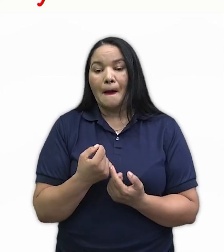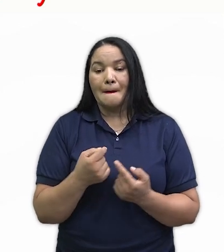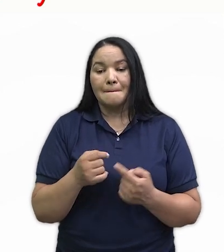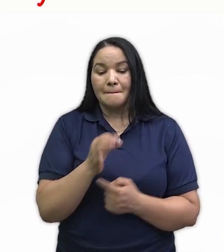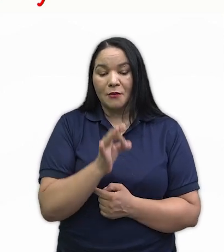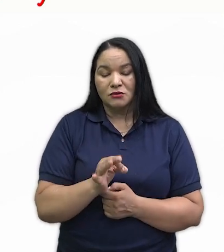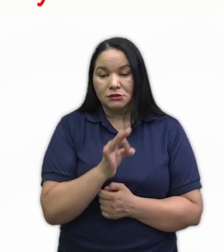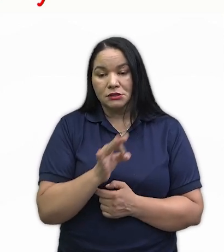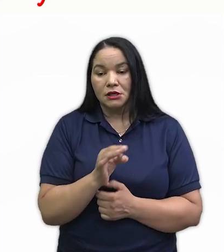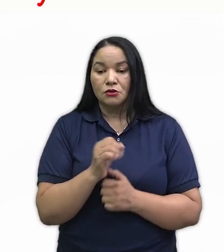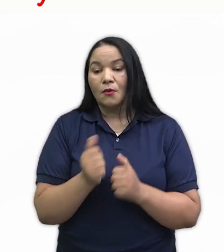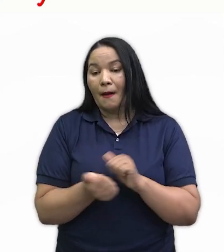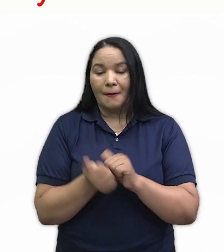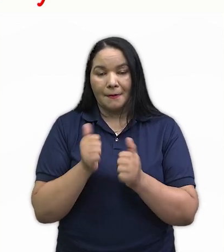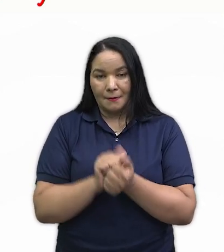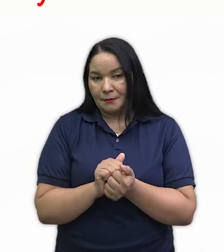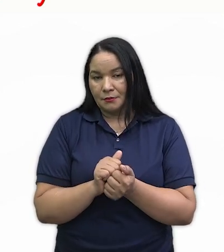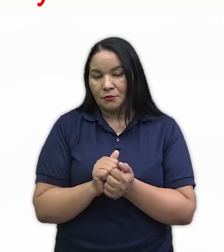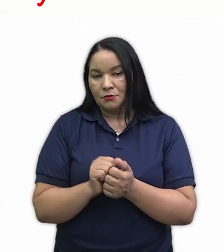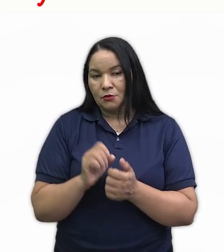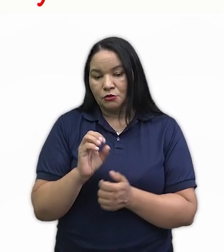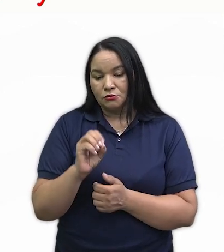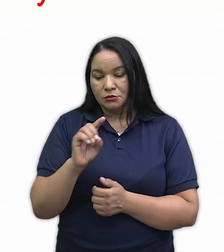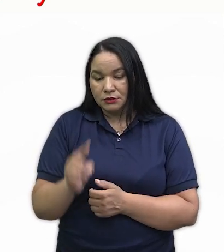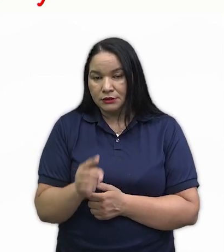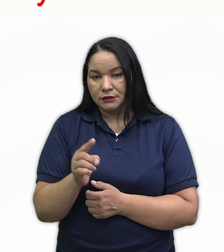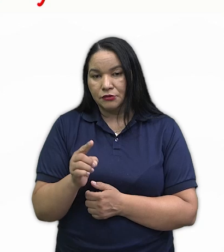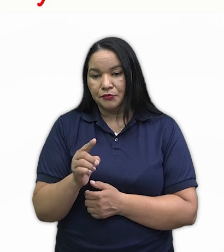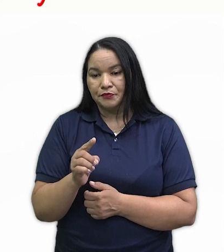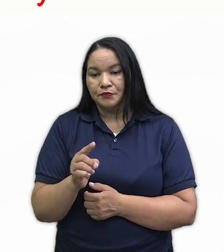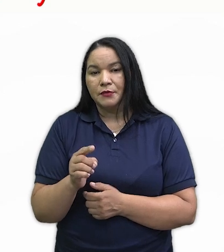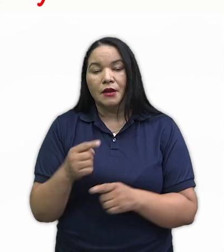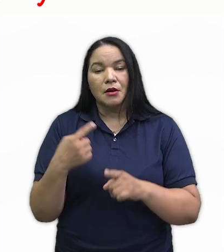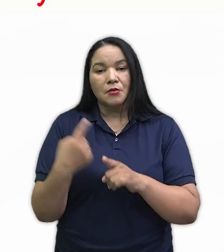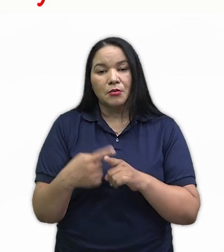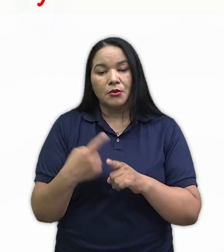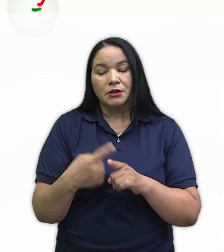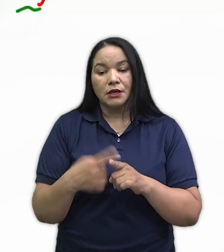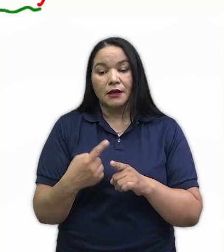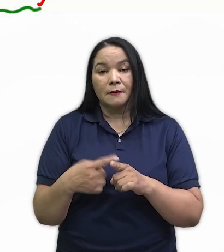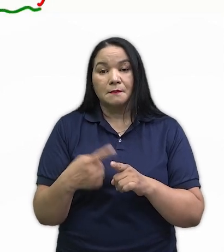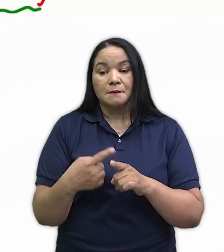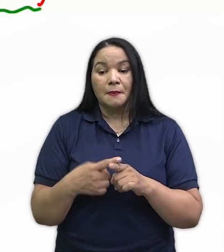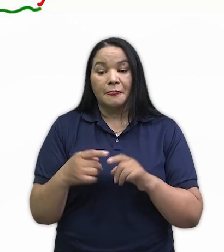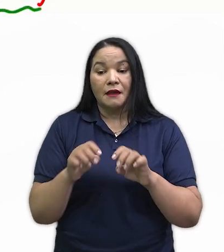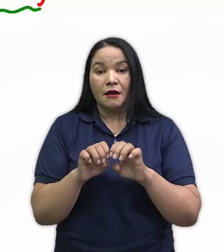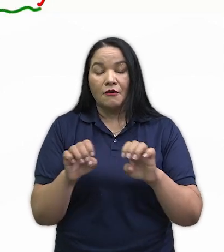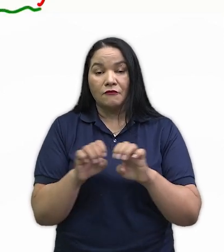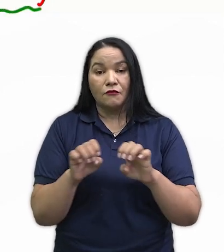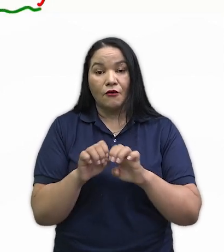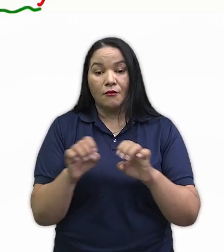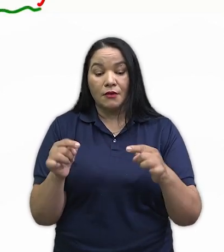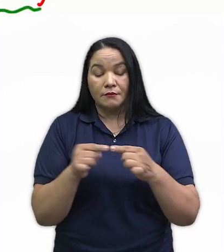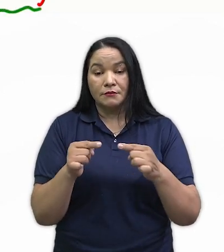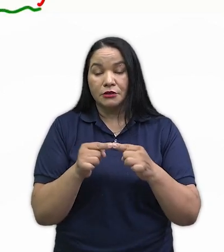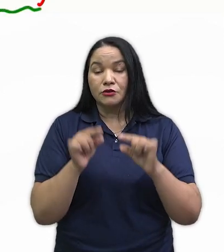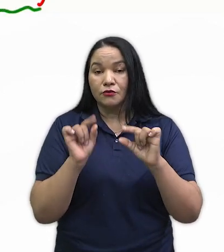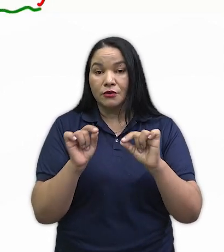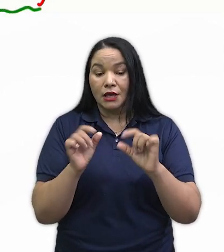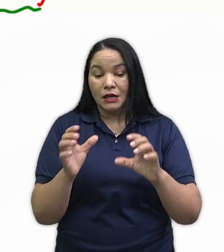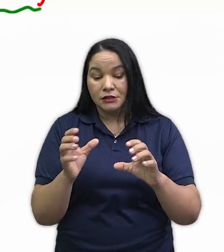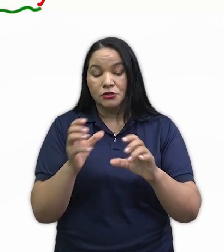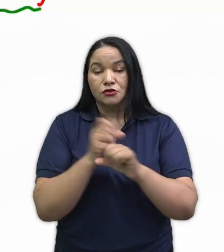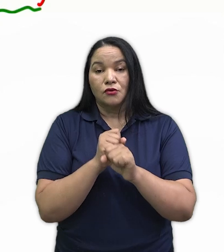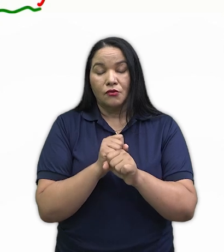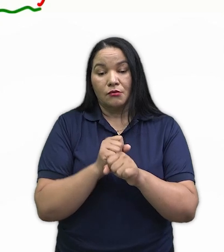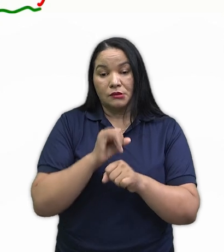porcentagem, transformando-a em decimal? Justamente porque a formulazinha aqui, ó, ela pede a